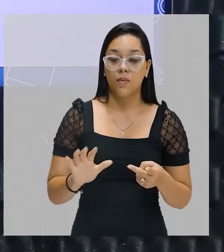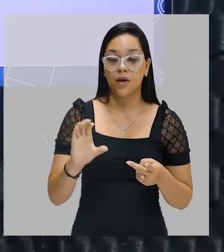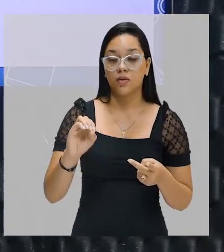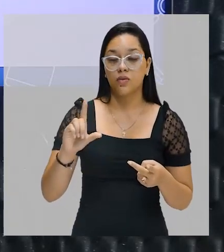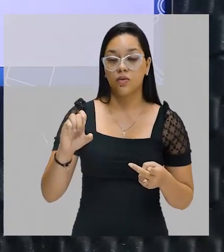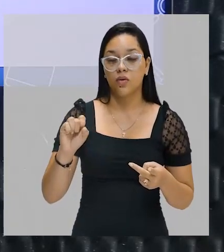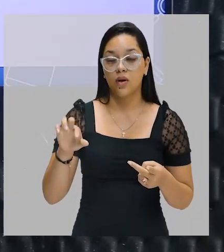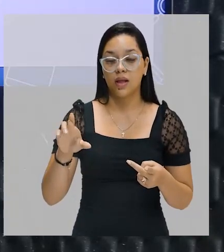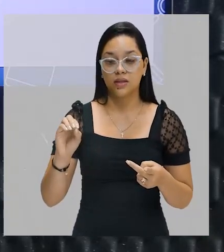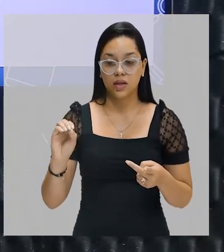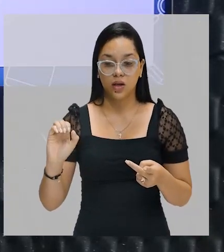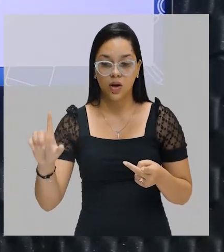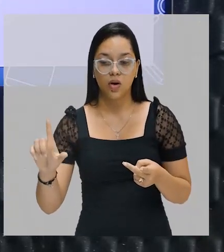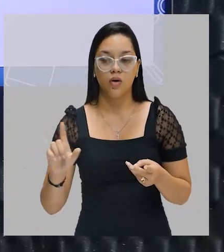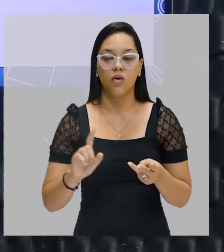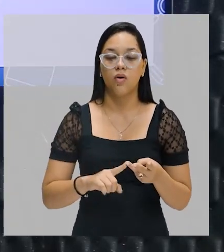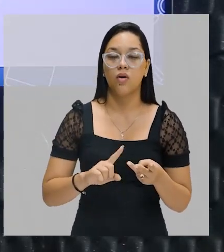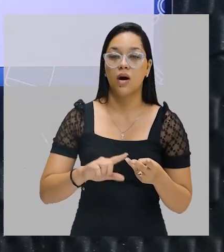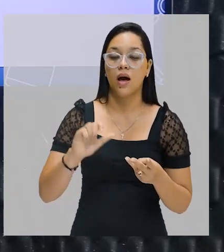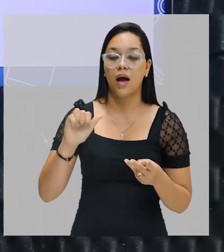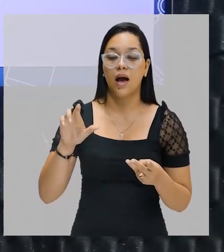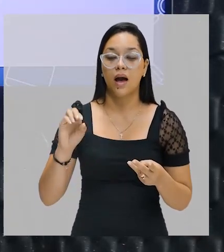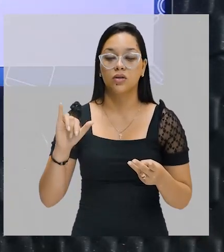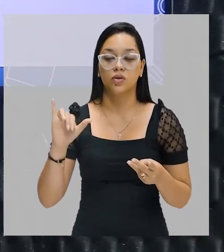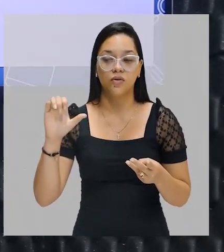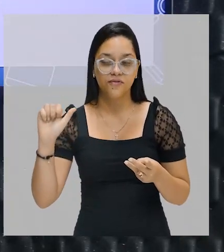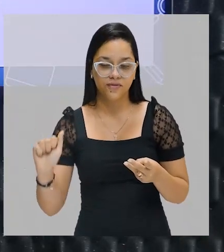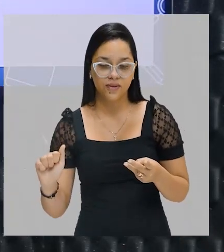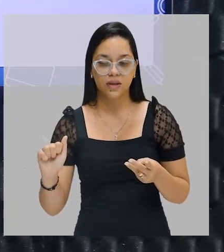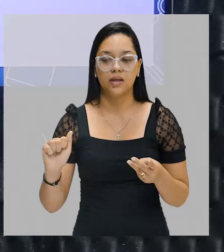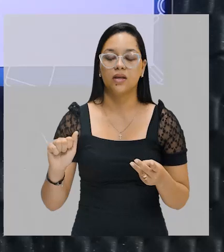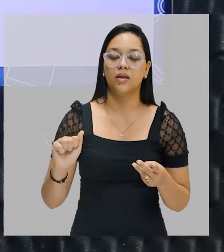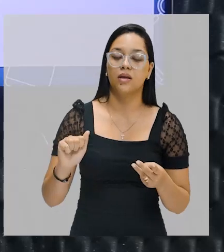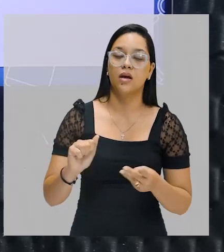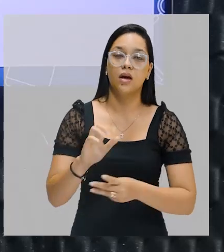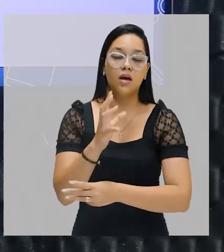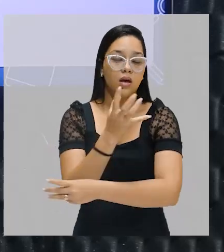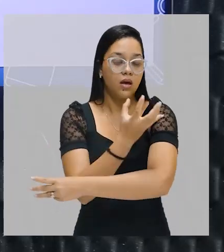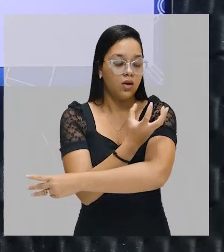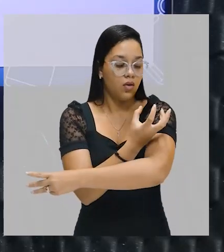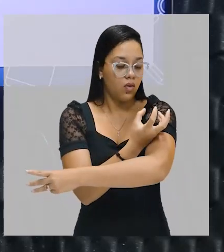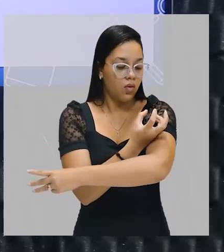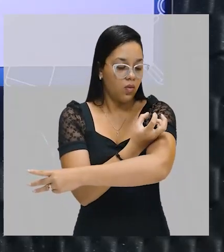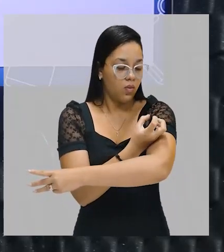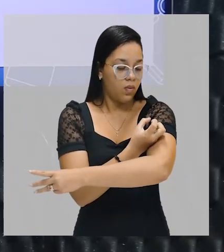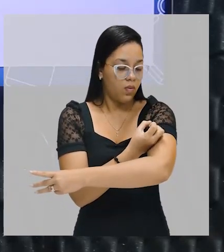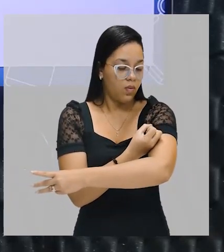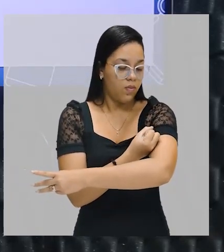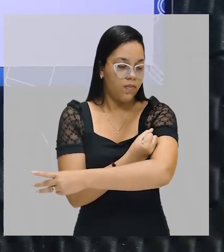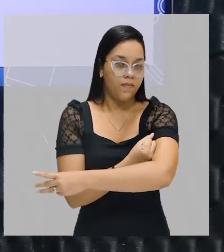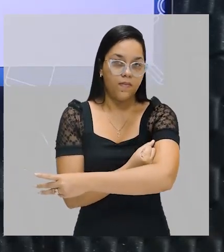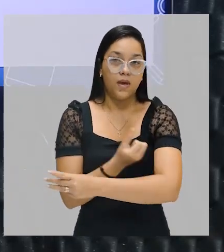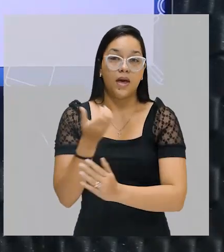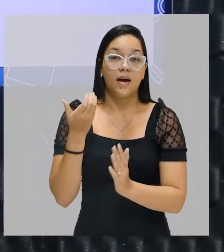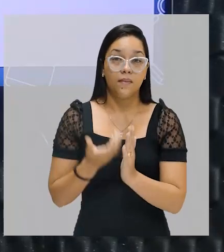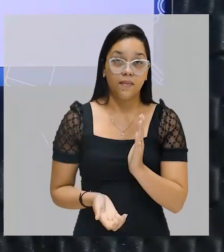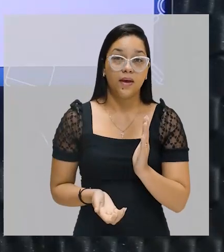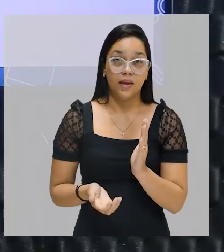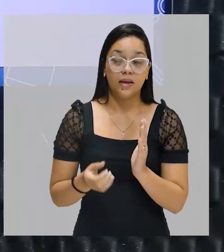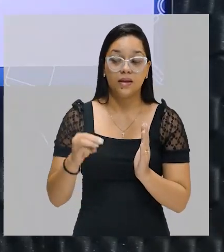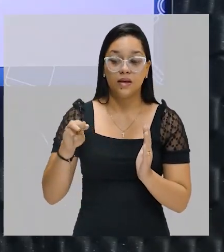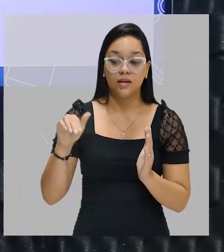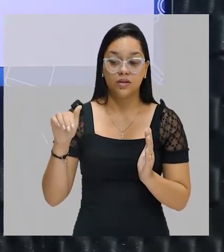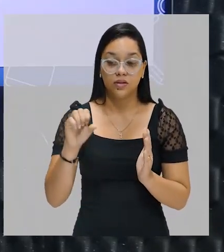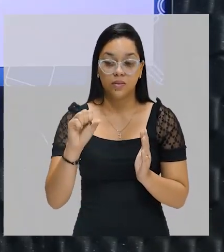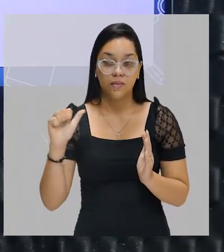o aumento do colesterol, a atrofia muscular. O que é atrofia muscular, professor? É a perda de massa